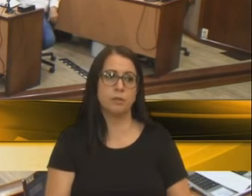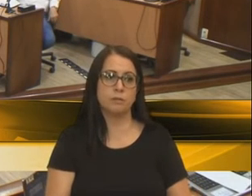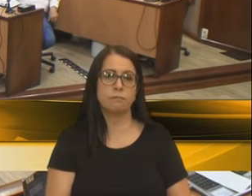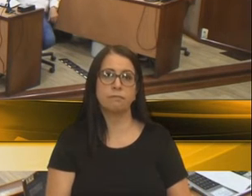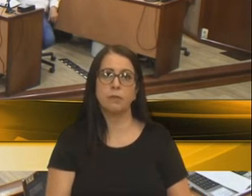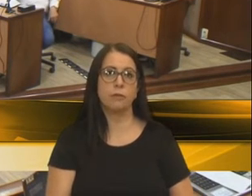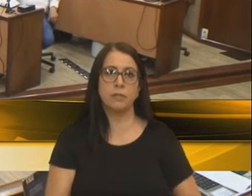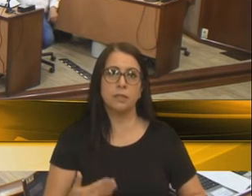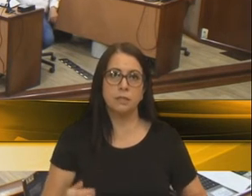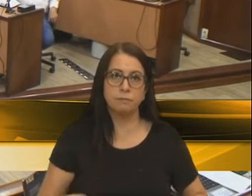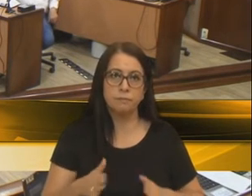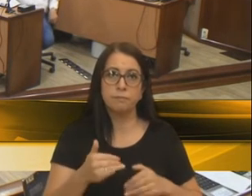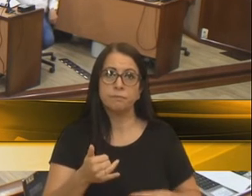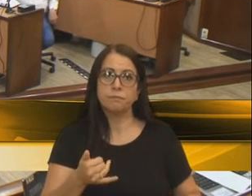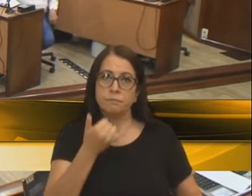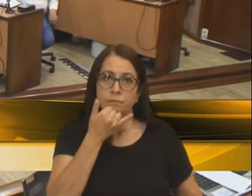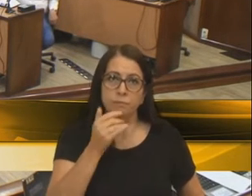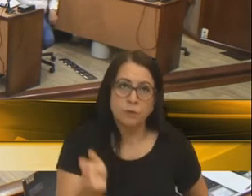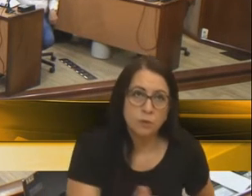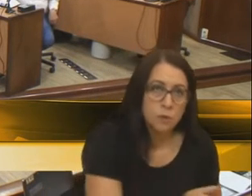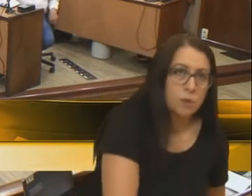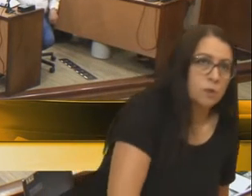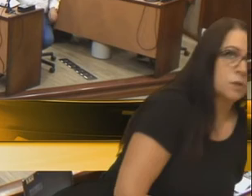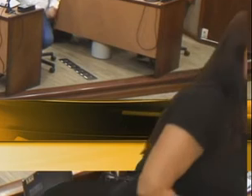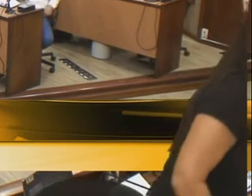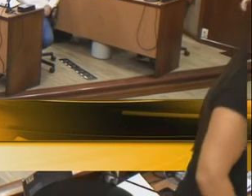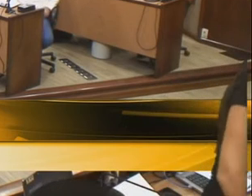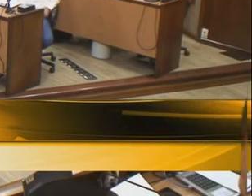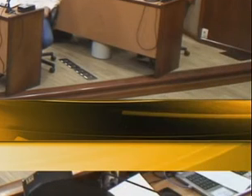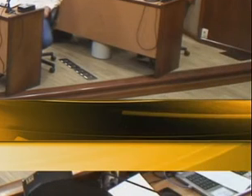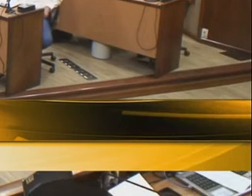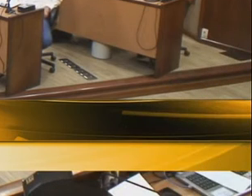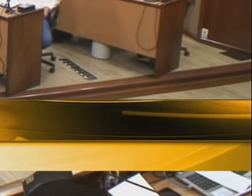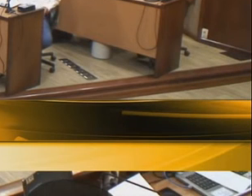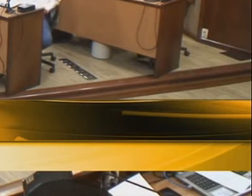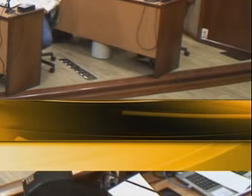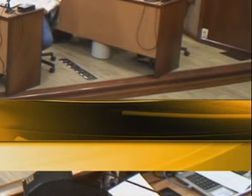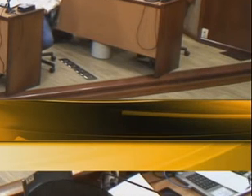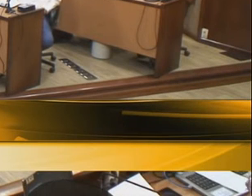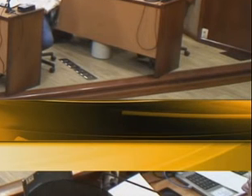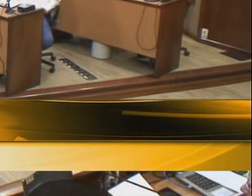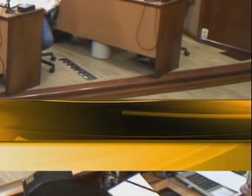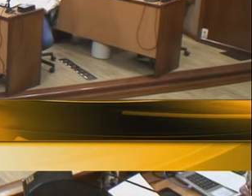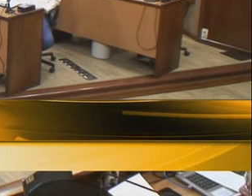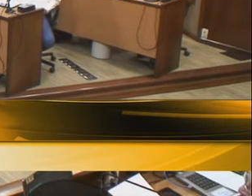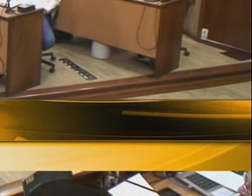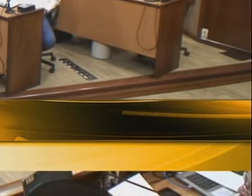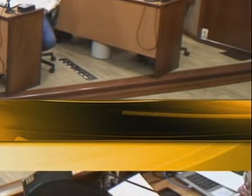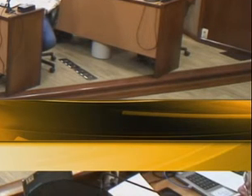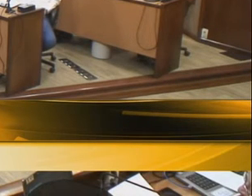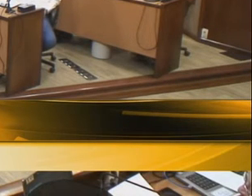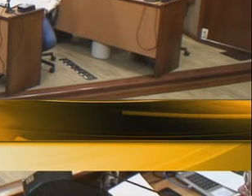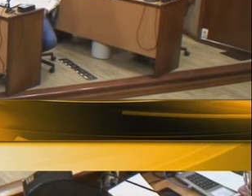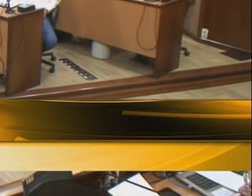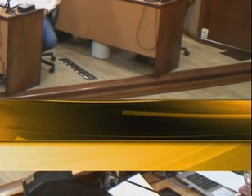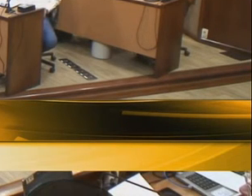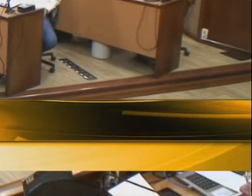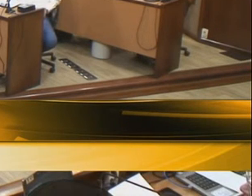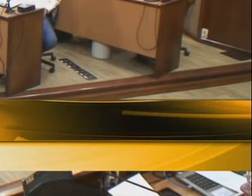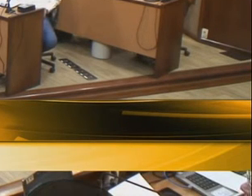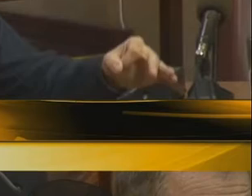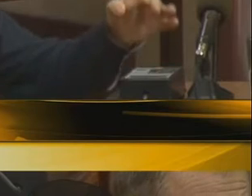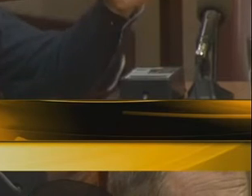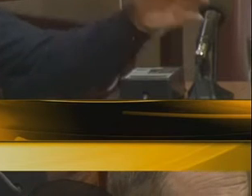aqui dentro, dessa trambicagem, tá? Que é justamente o que o senhor disse, até para morrer é uma... Né, é um parto, tá? Então